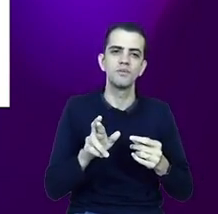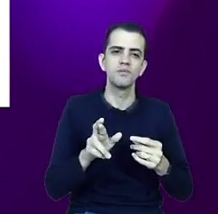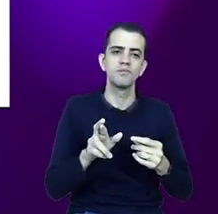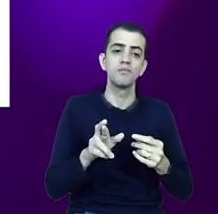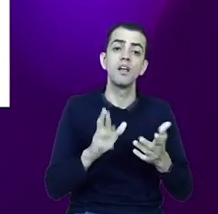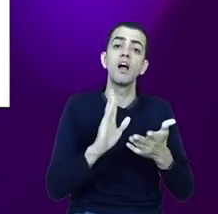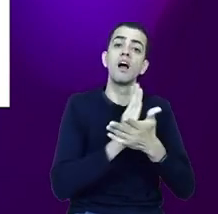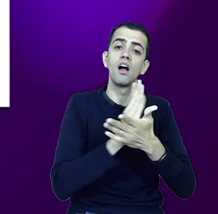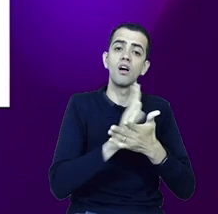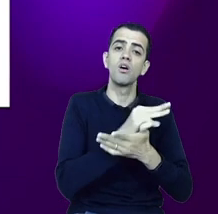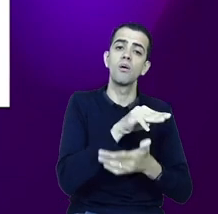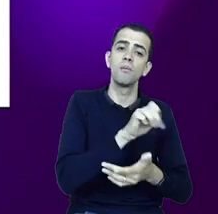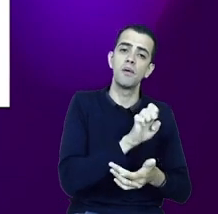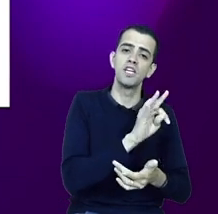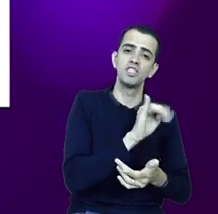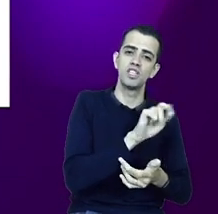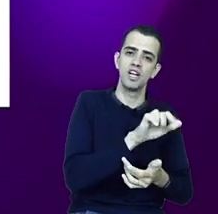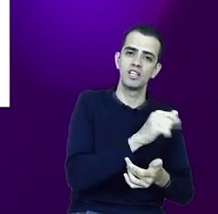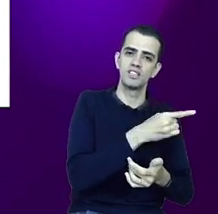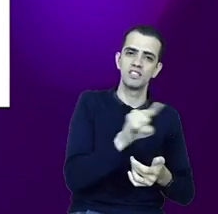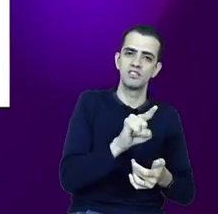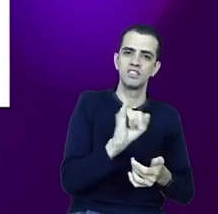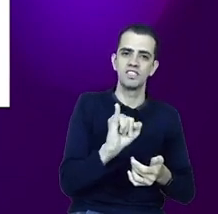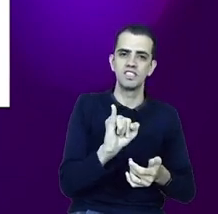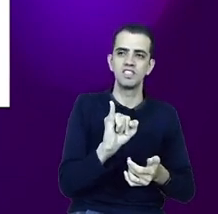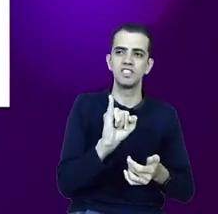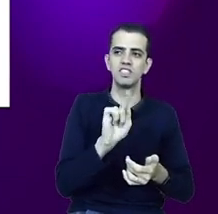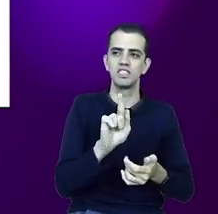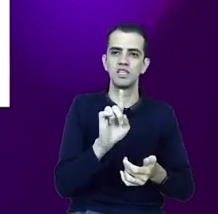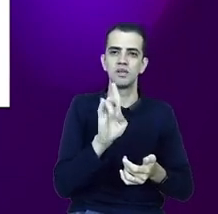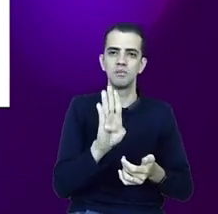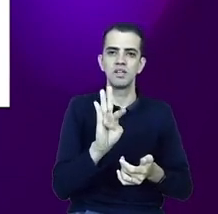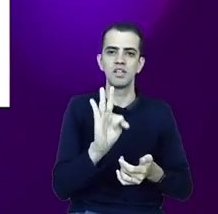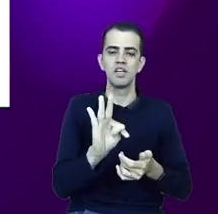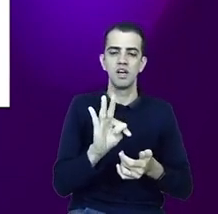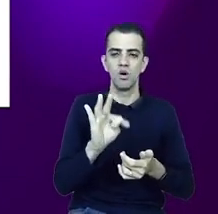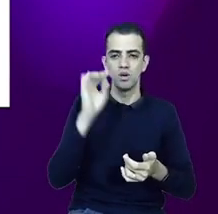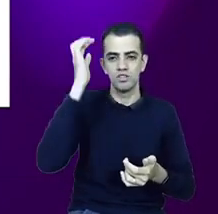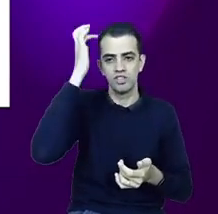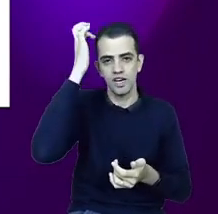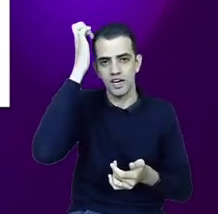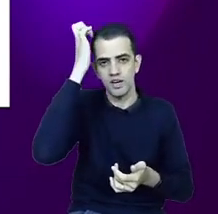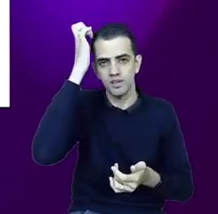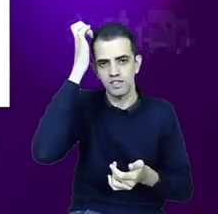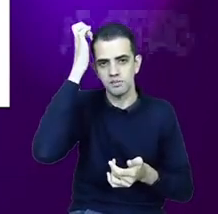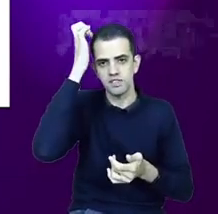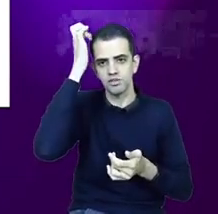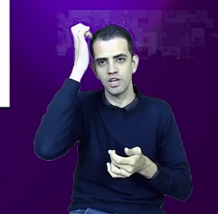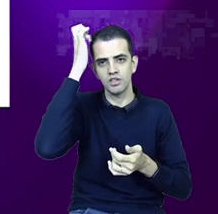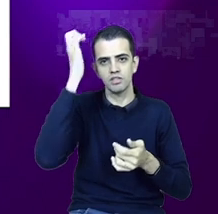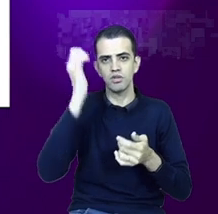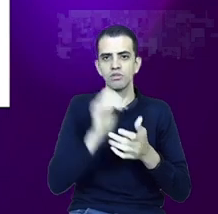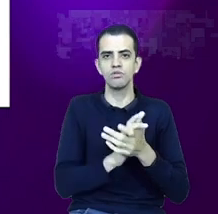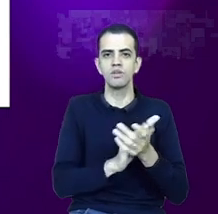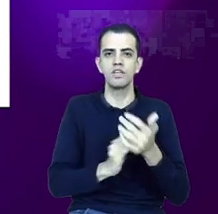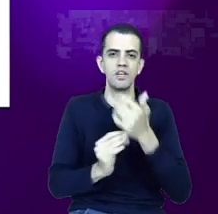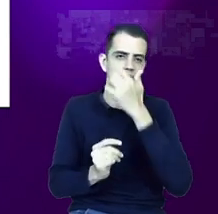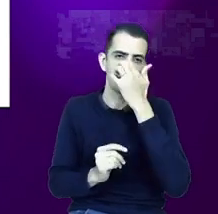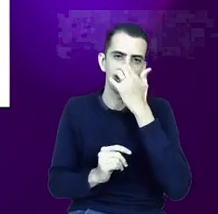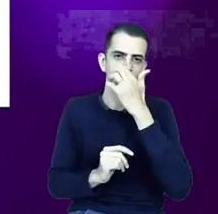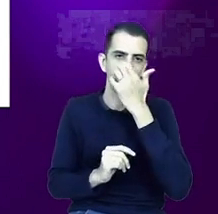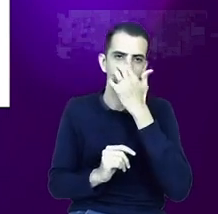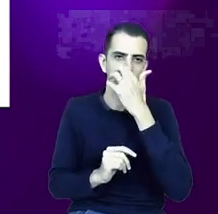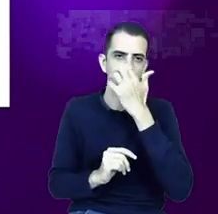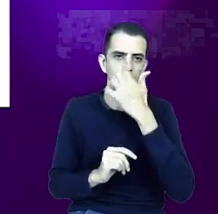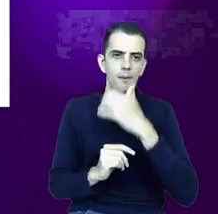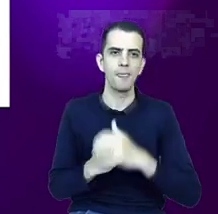a metilação da MGMT. Então, eles têm um período de controle de doença mais